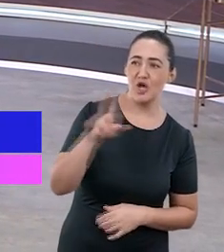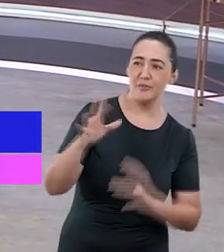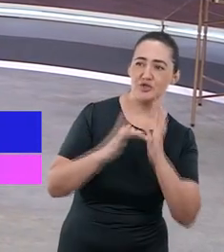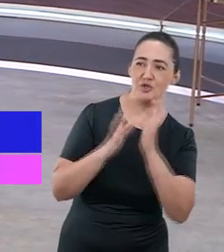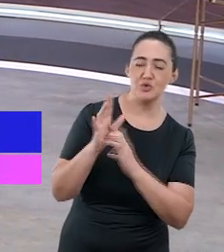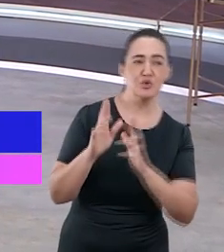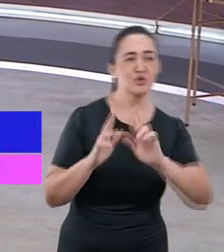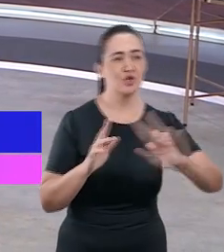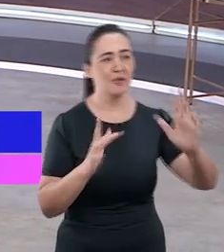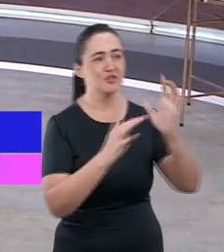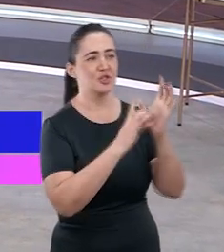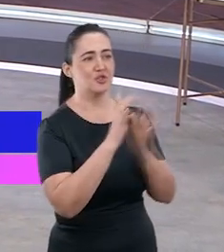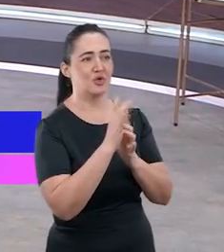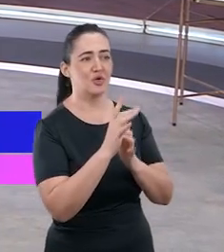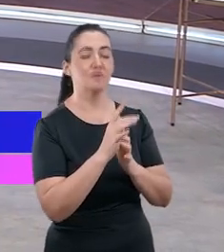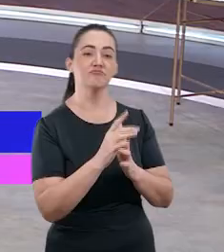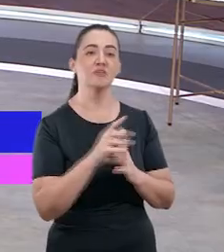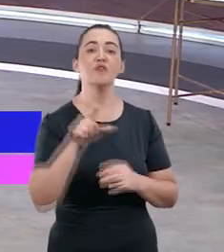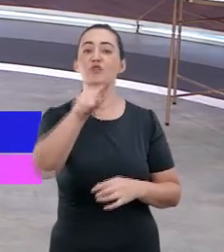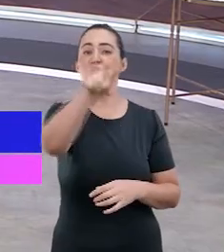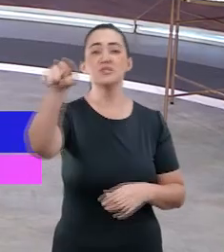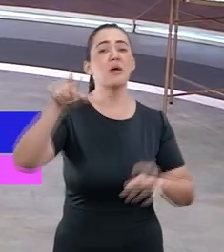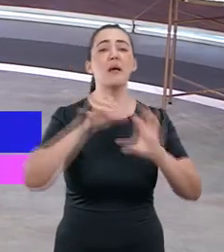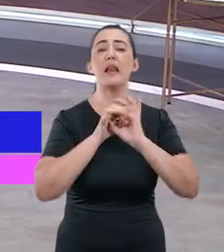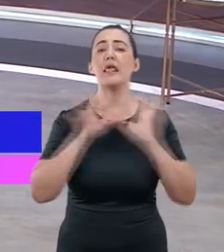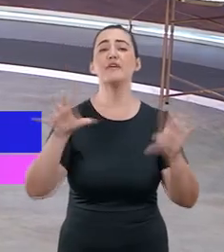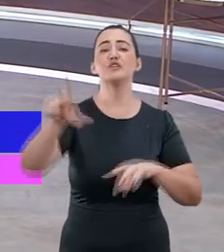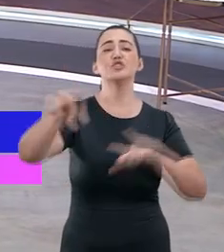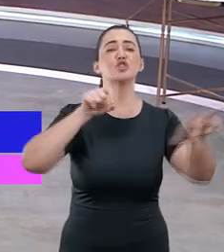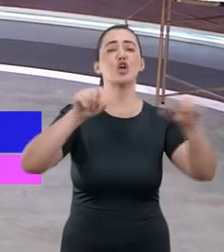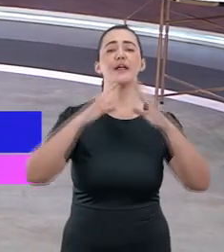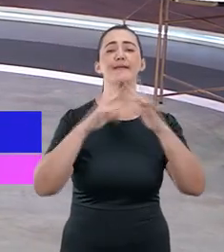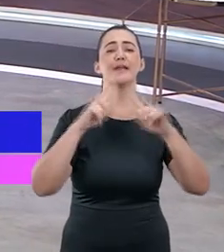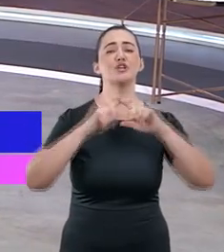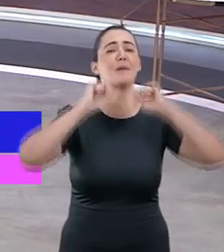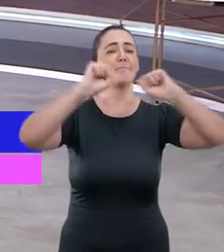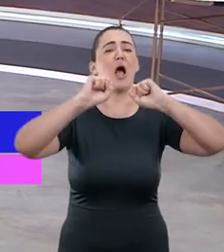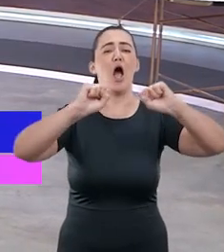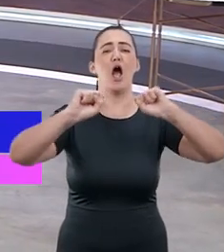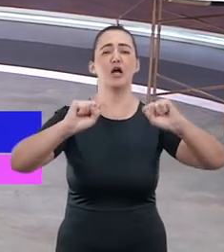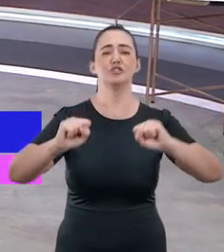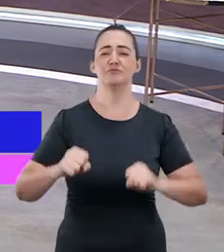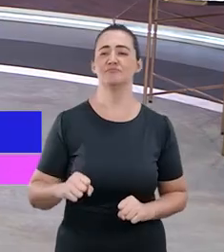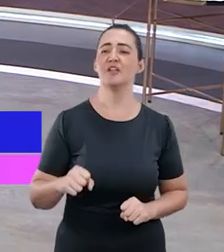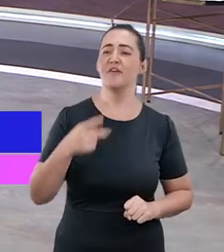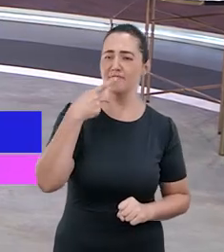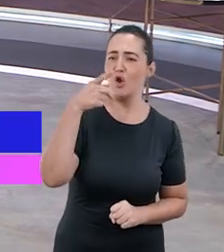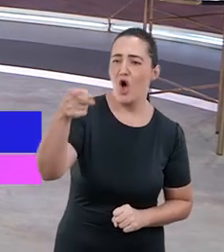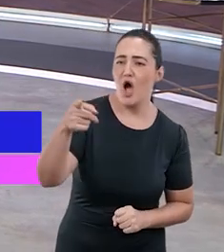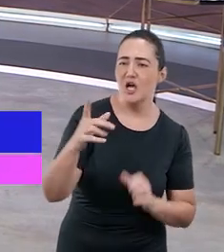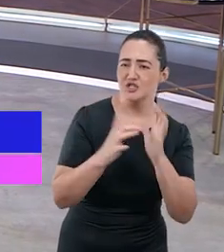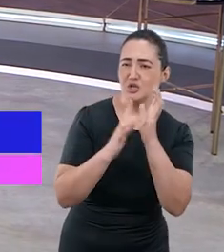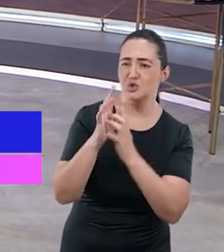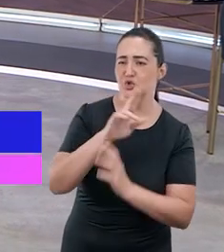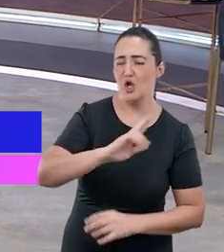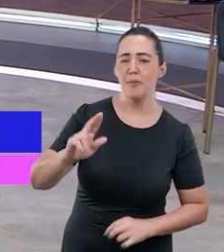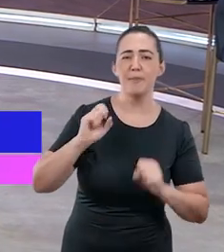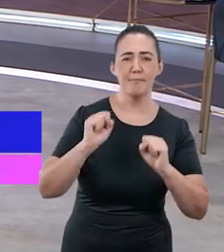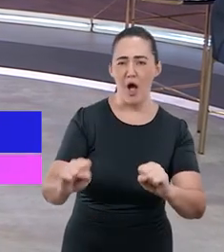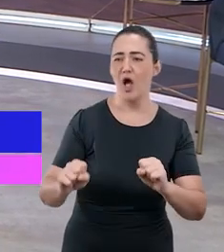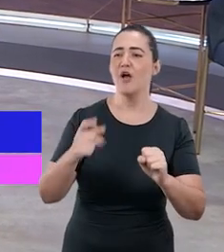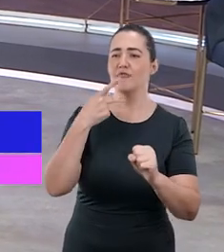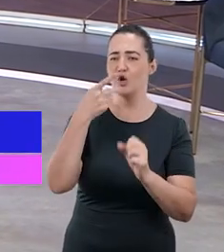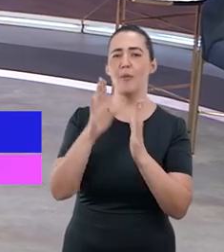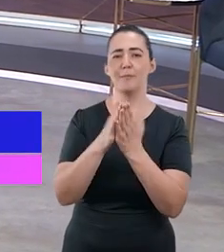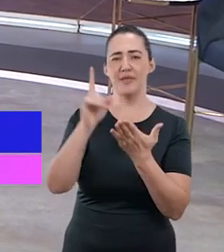Escolha qualquer igreja. Falou no meu nome? Tá bom. Falou que lê a Bíblia? Tá bom. Ainda que não leia a Bíblia direito, ainda que não viva